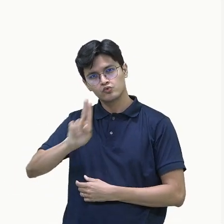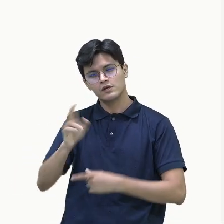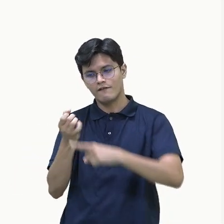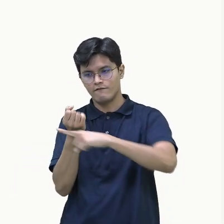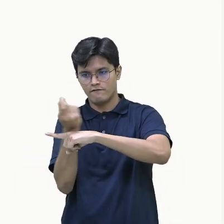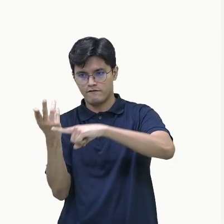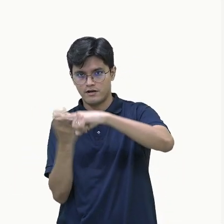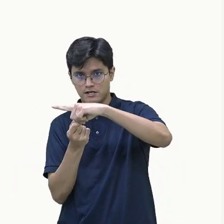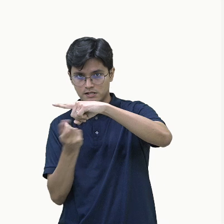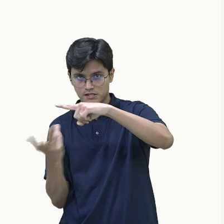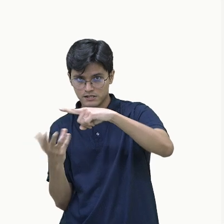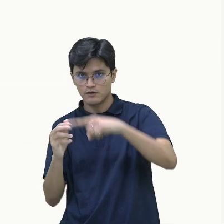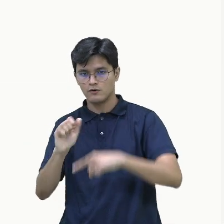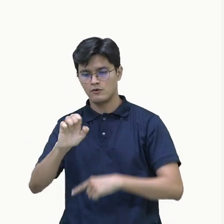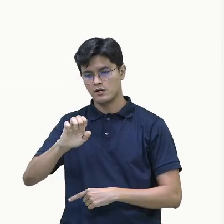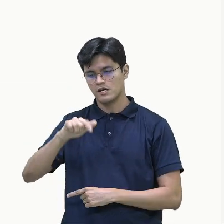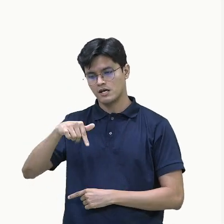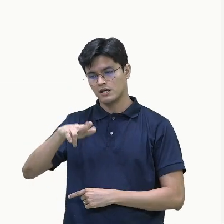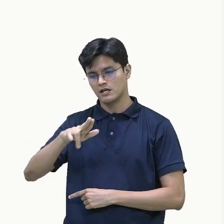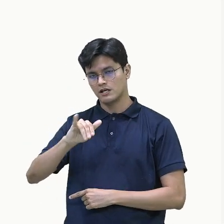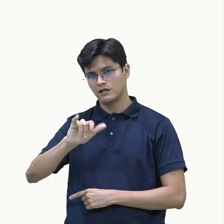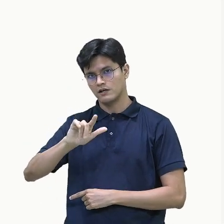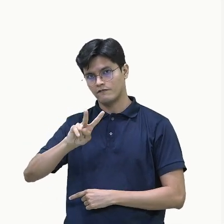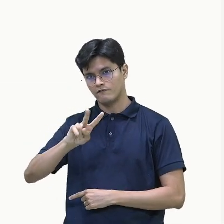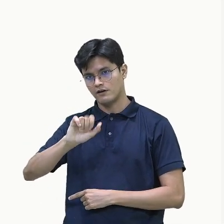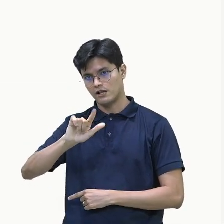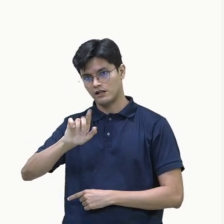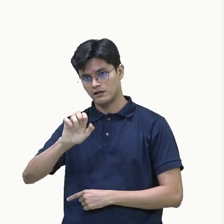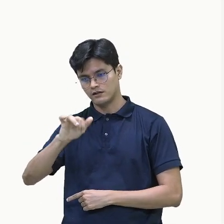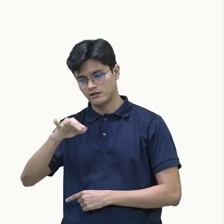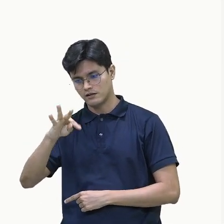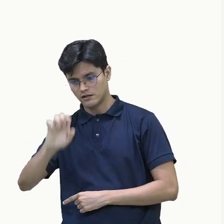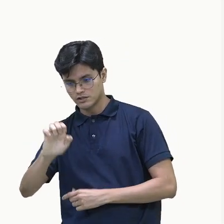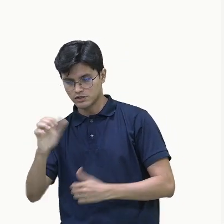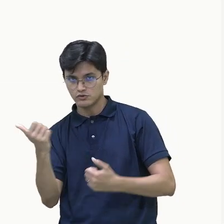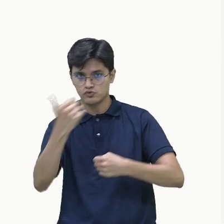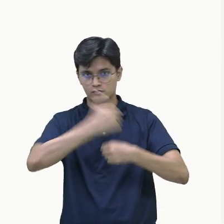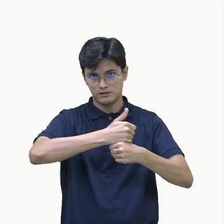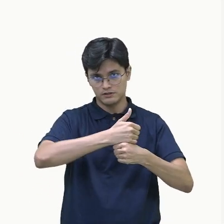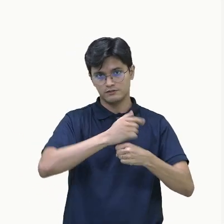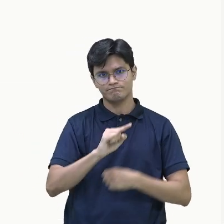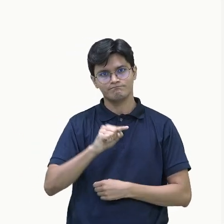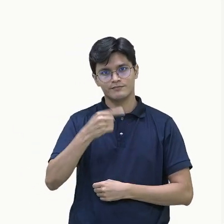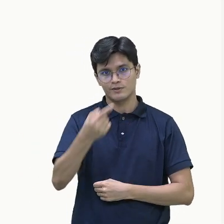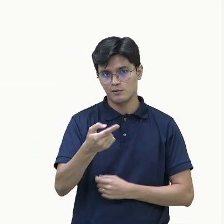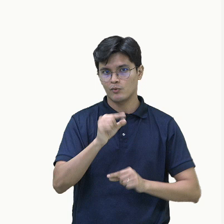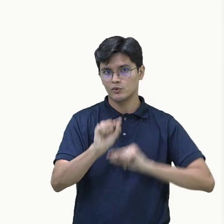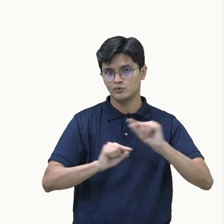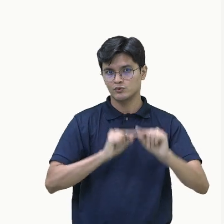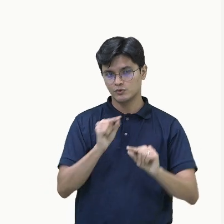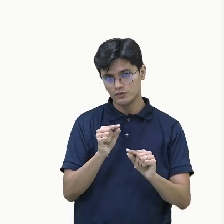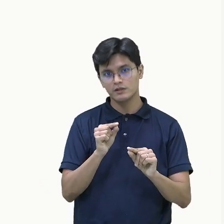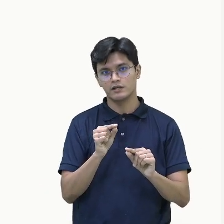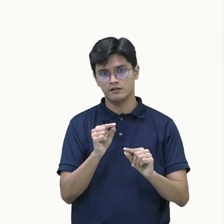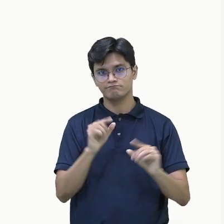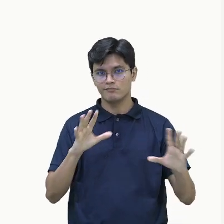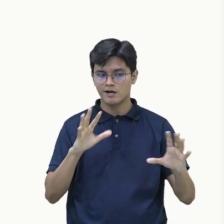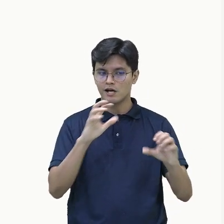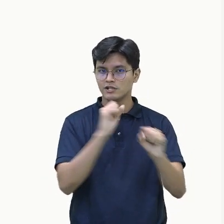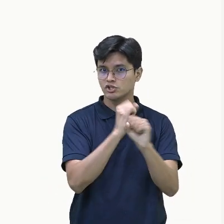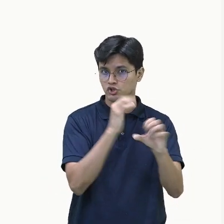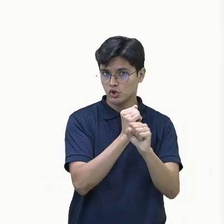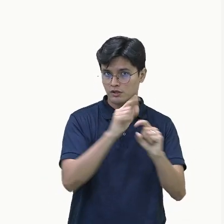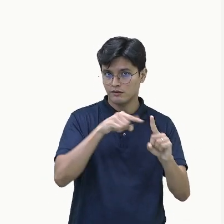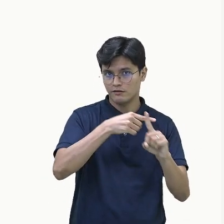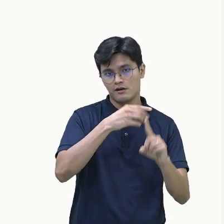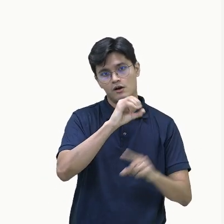com o mesmo denominador. Em seguida, adicionarmos ou subtrairmos, né, essas frações equivalentes. Isso